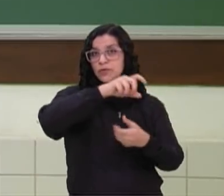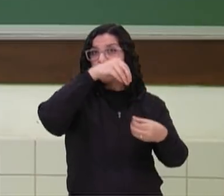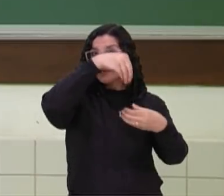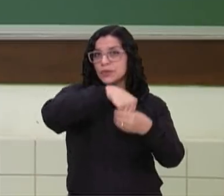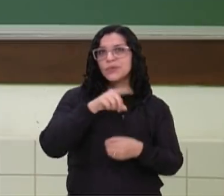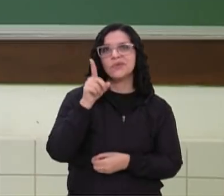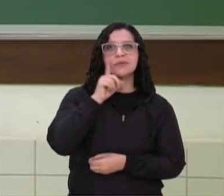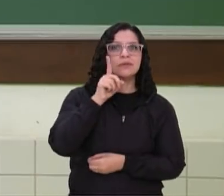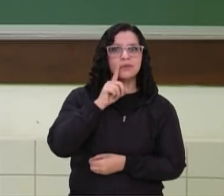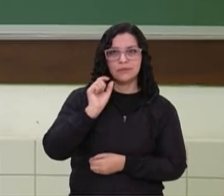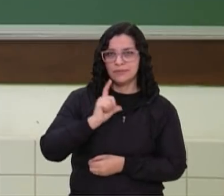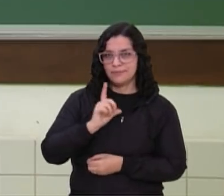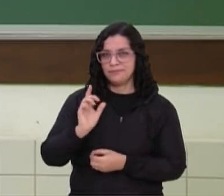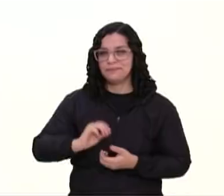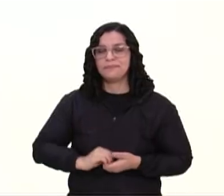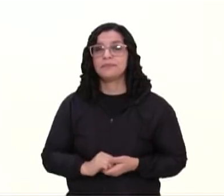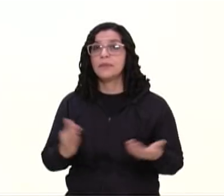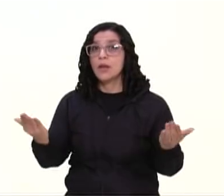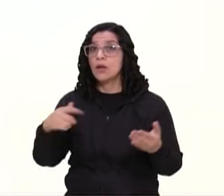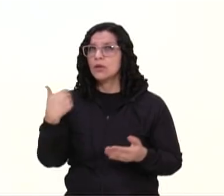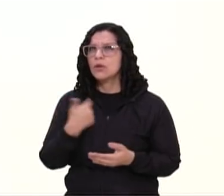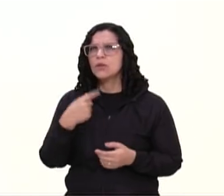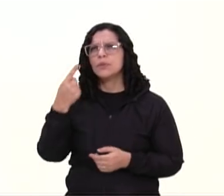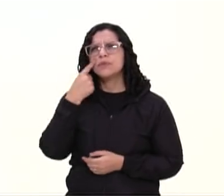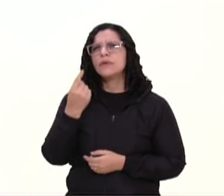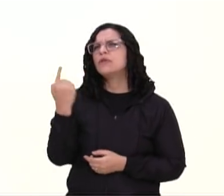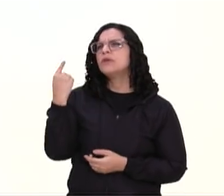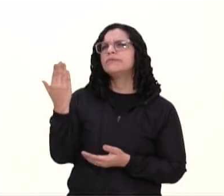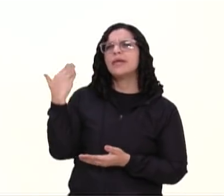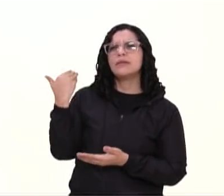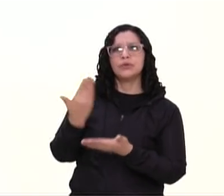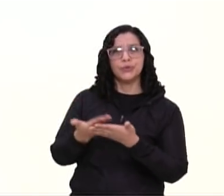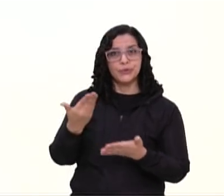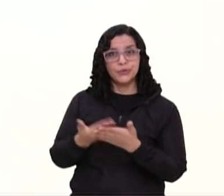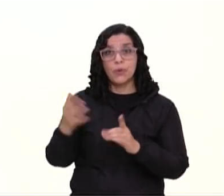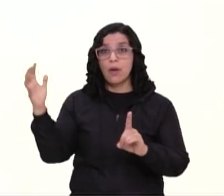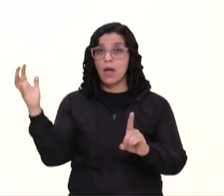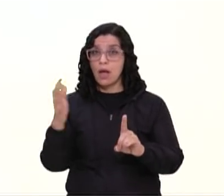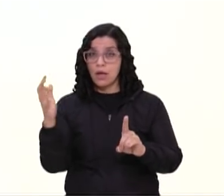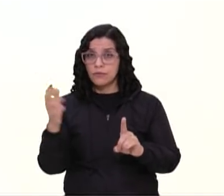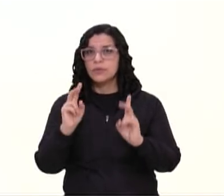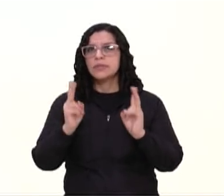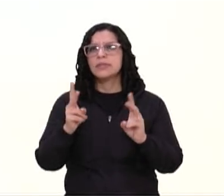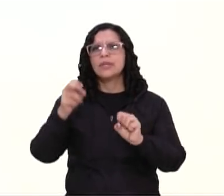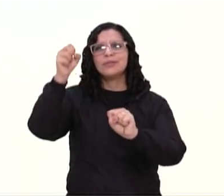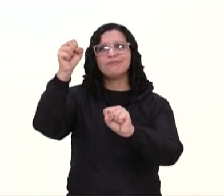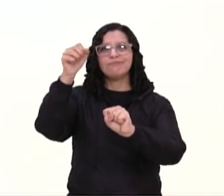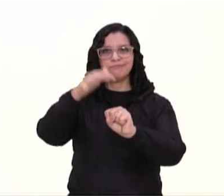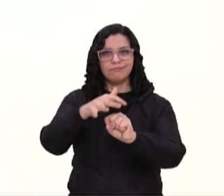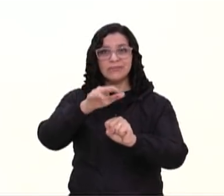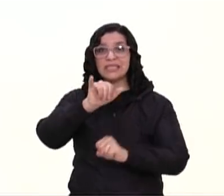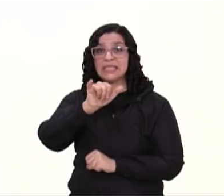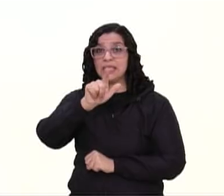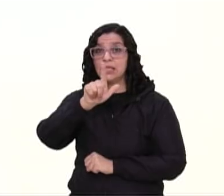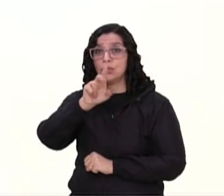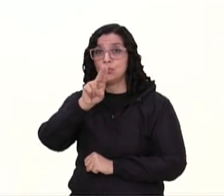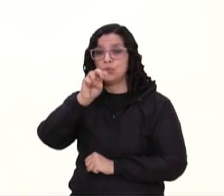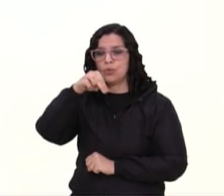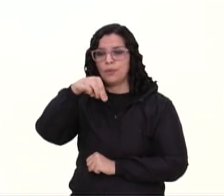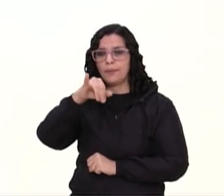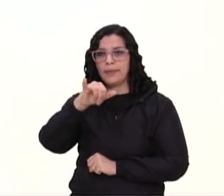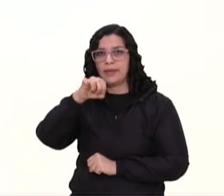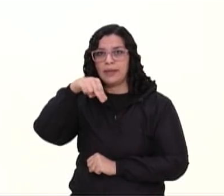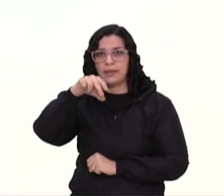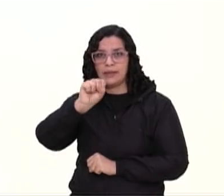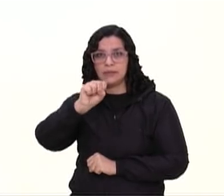Americana. Nas aulas passadas, o que a gente estudou? A influência sempre do iluminismo na